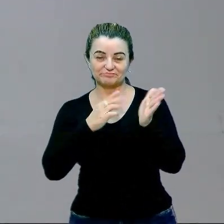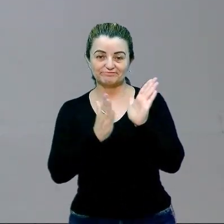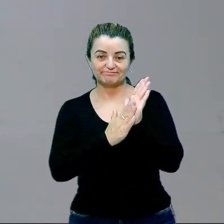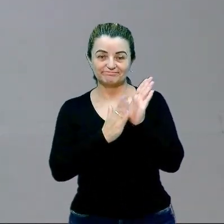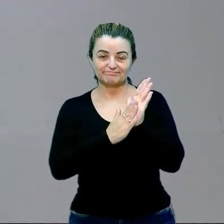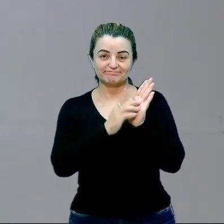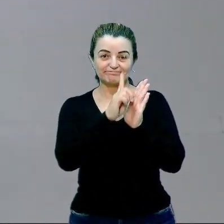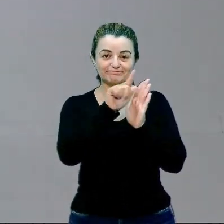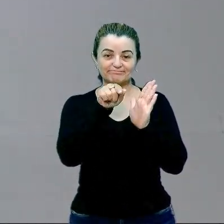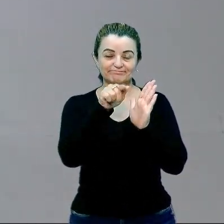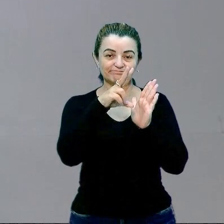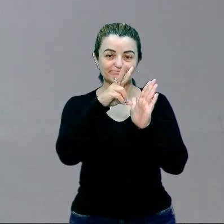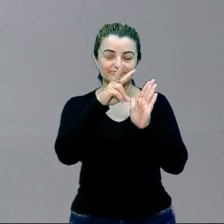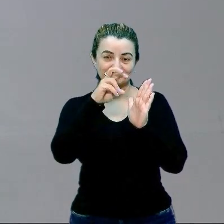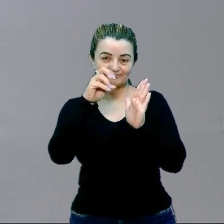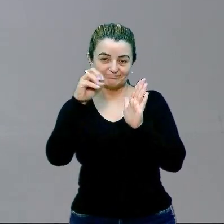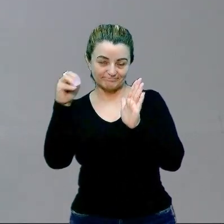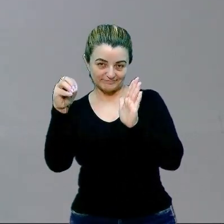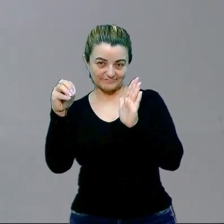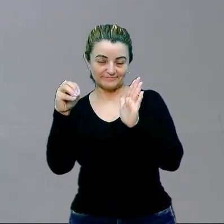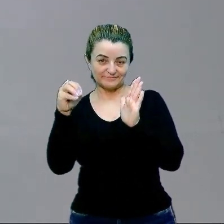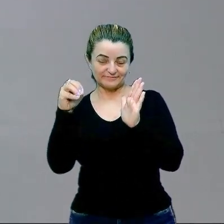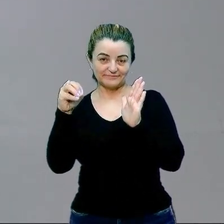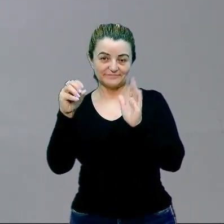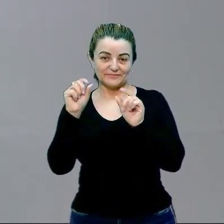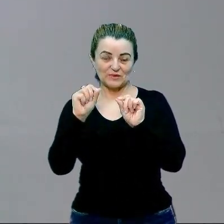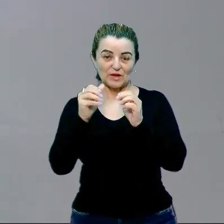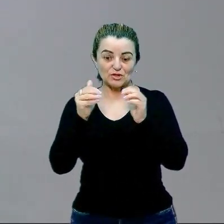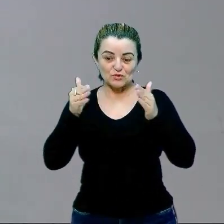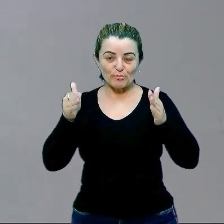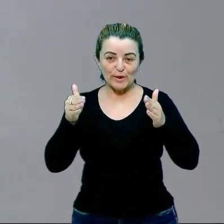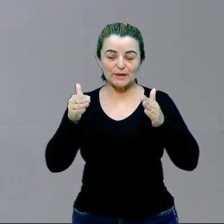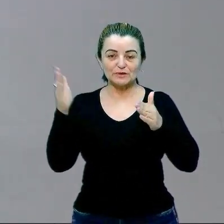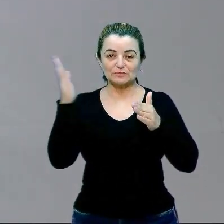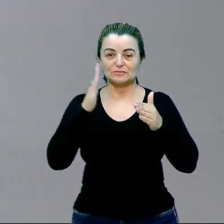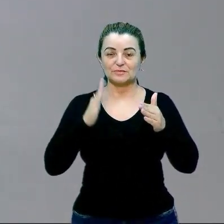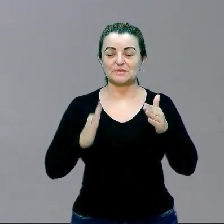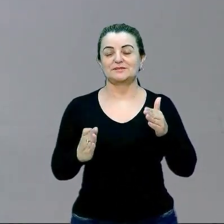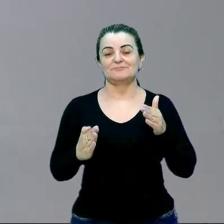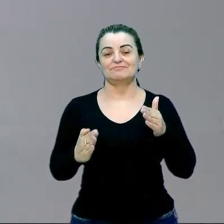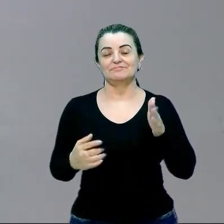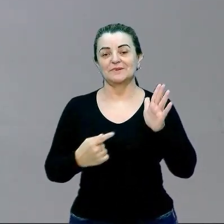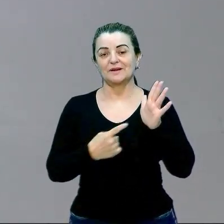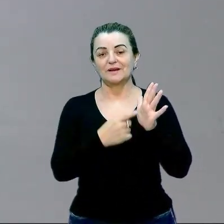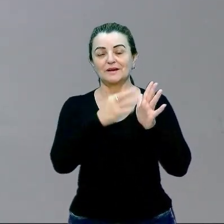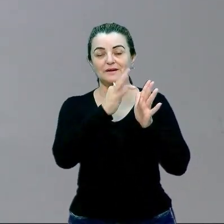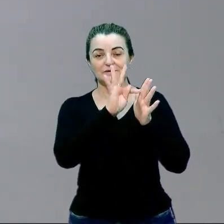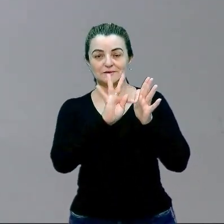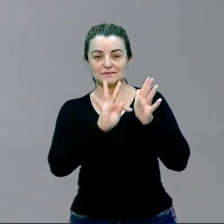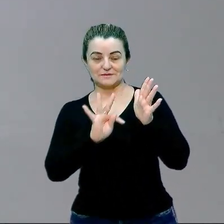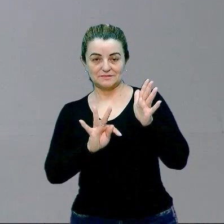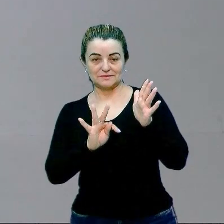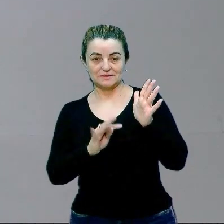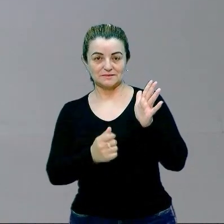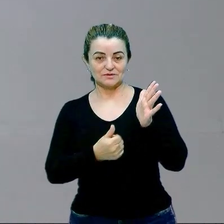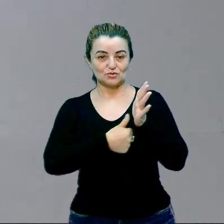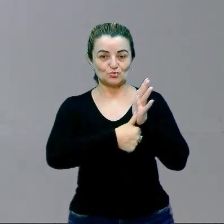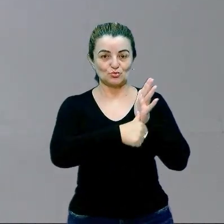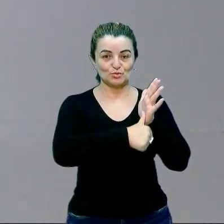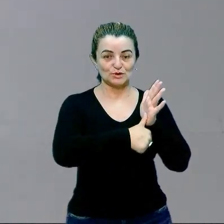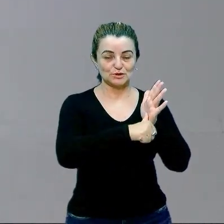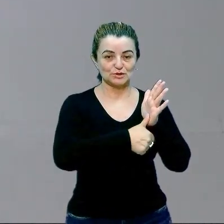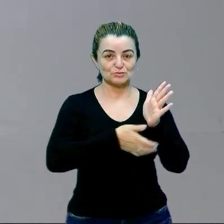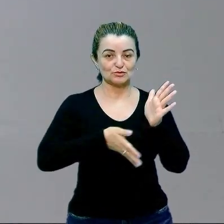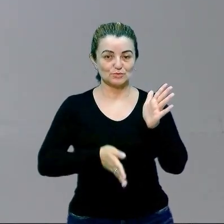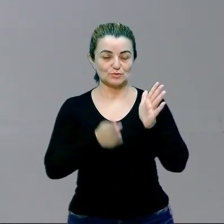de 1500 acerca da descoberta do Brasil. Esse texto ele é considerado a certidão de nascimento